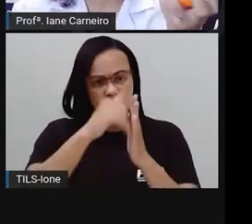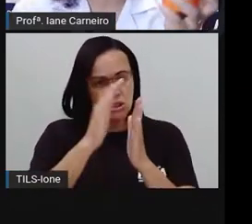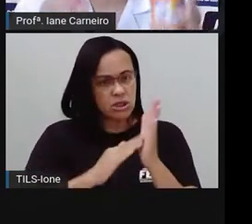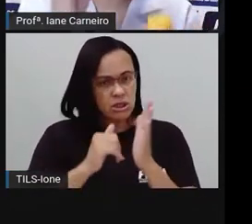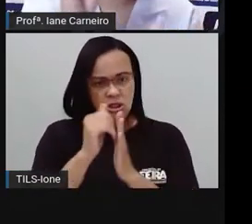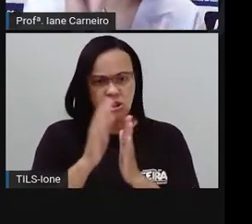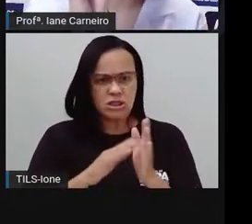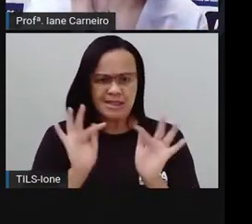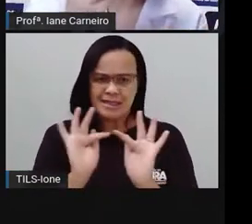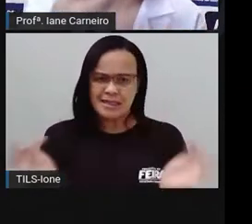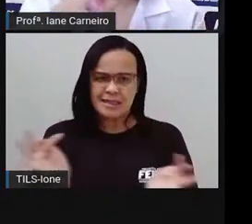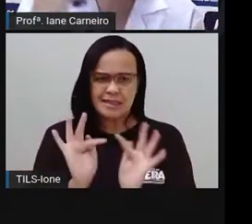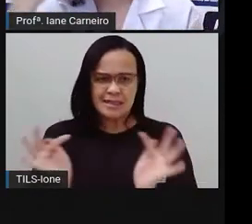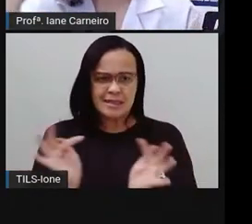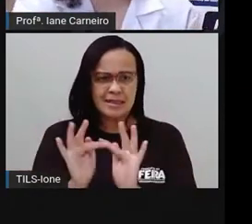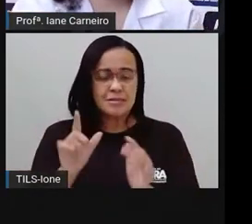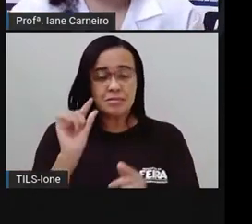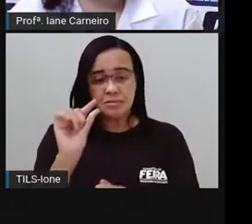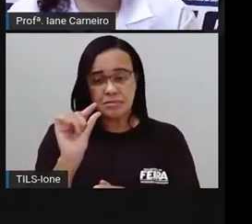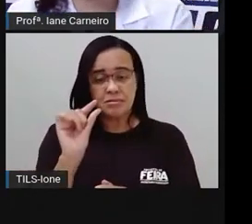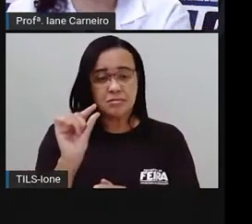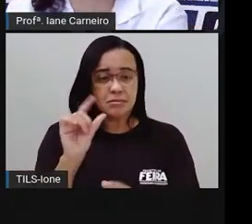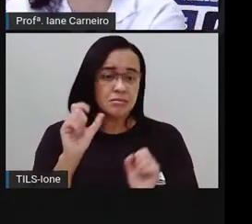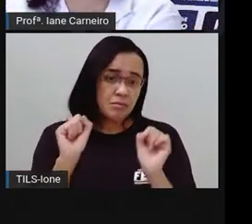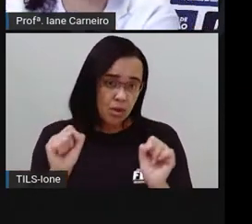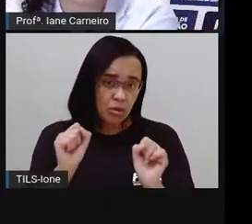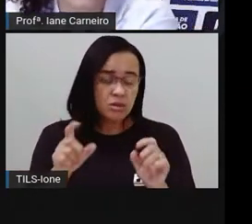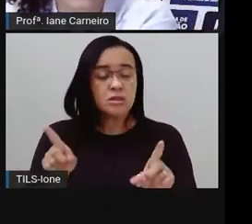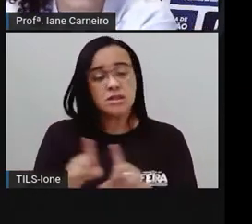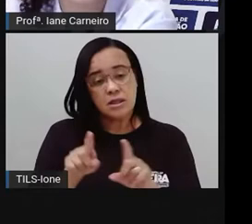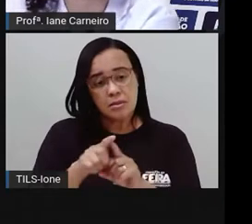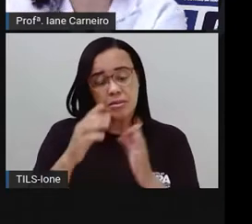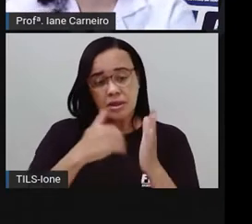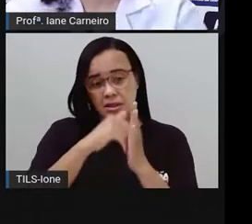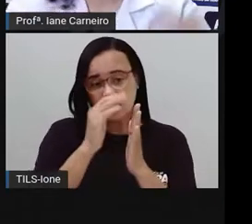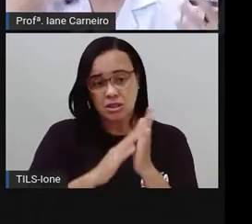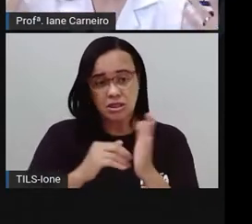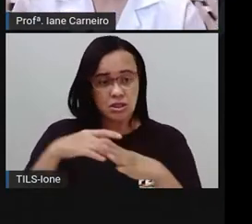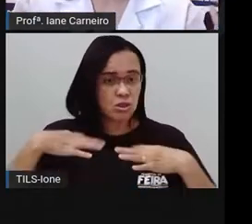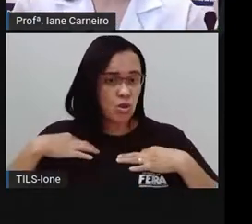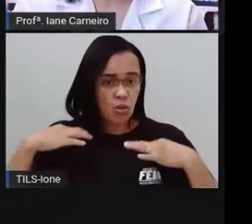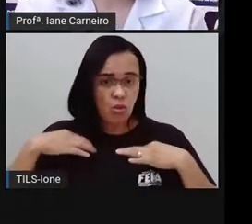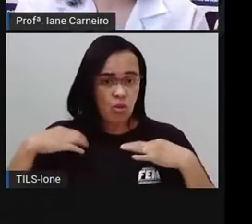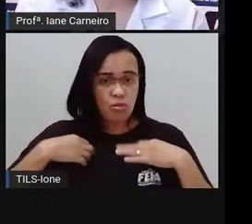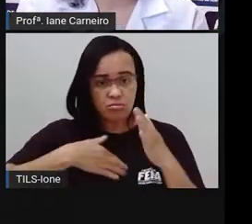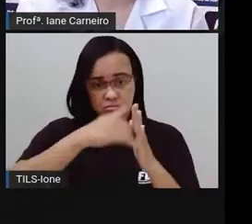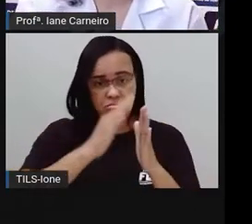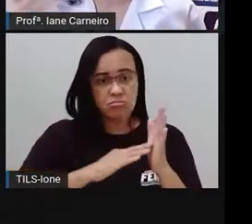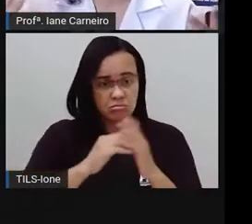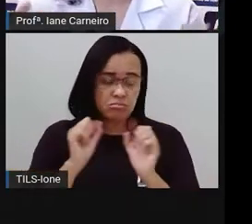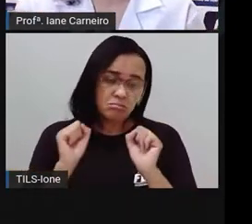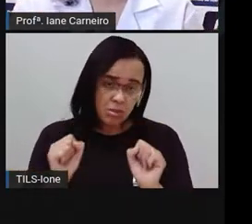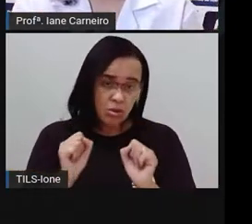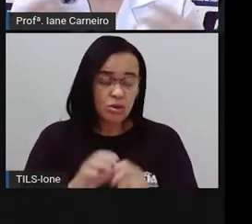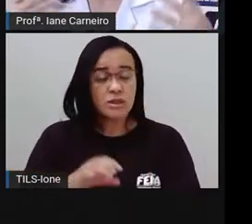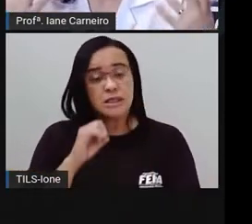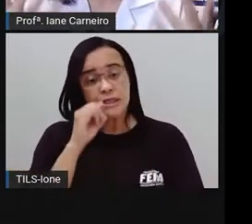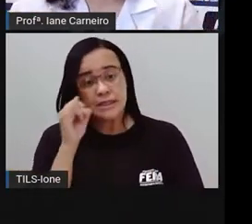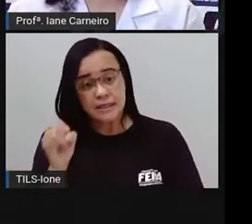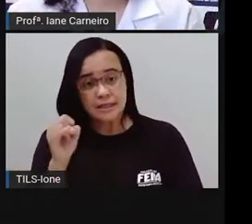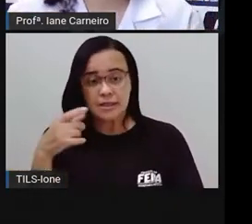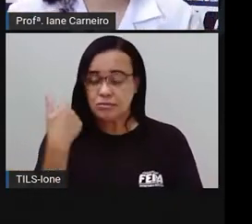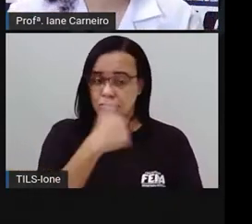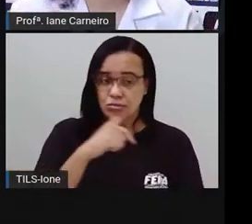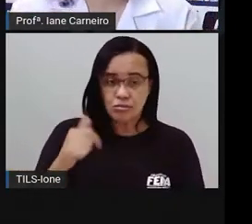como essa aqui, do potinho pequenininho. Pode ser tinta de tecido, tinta acrílica. Se você não tiver tinta, você pode fazer a